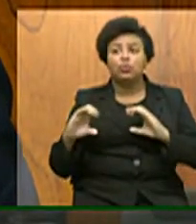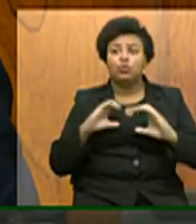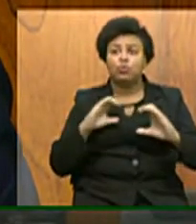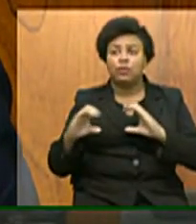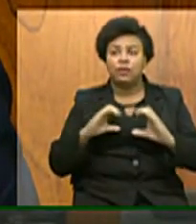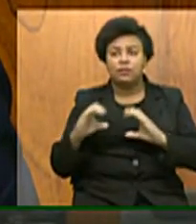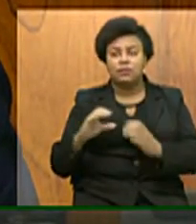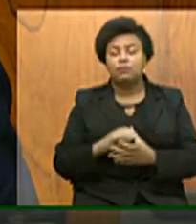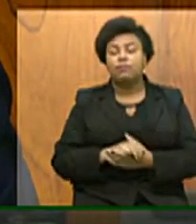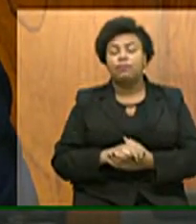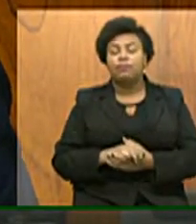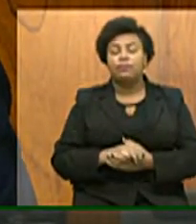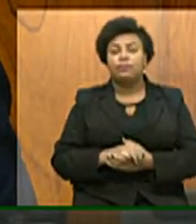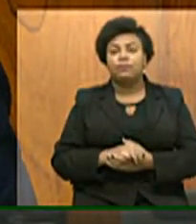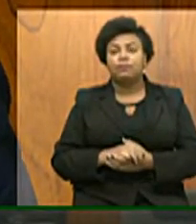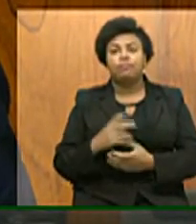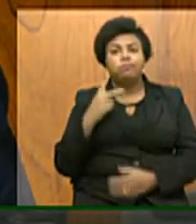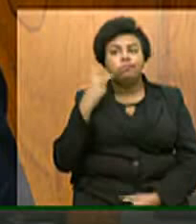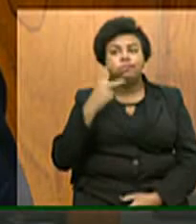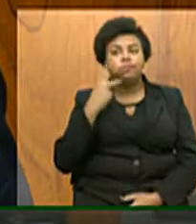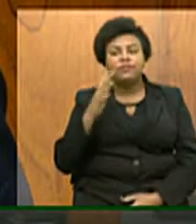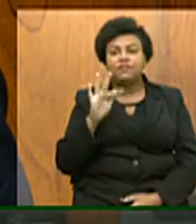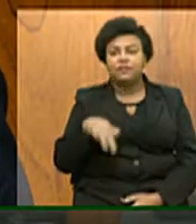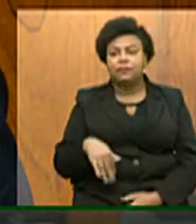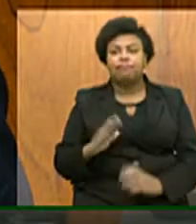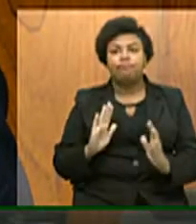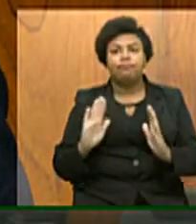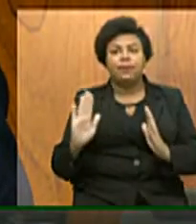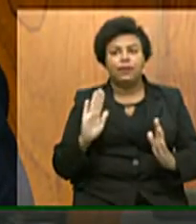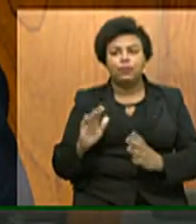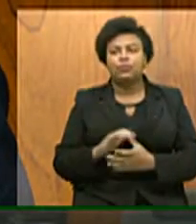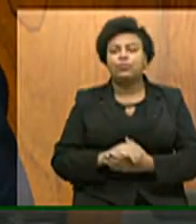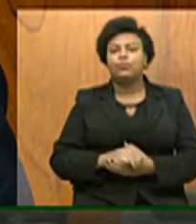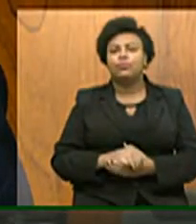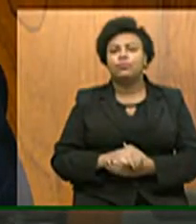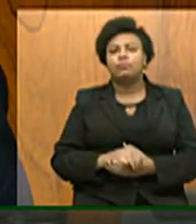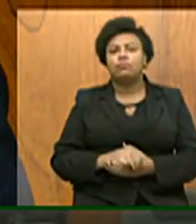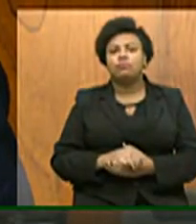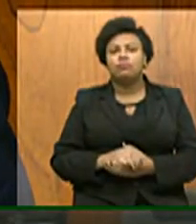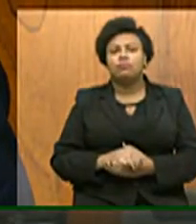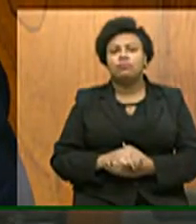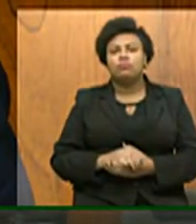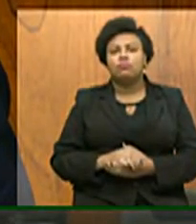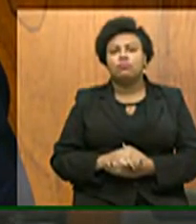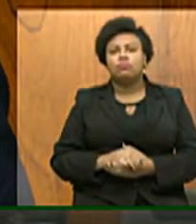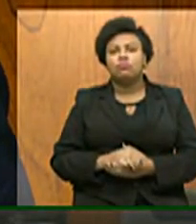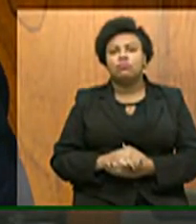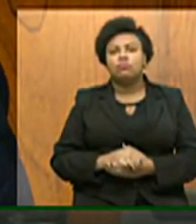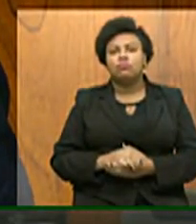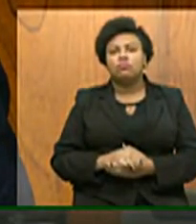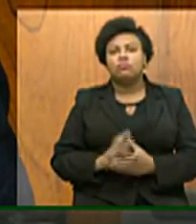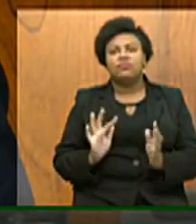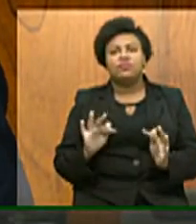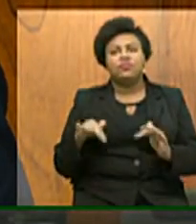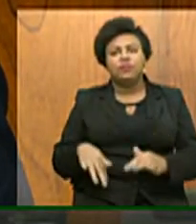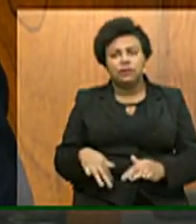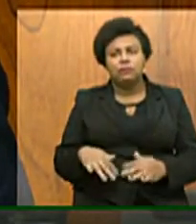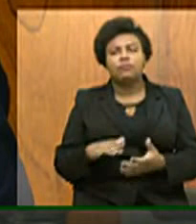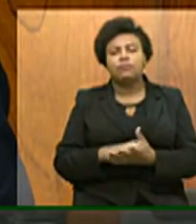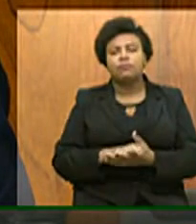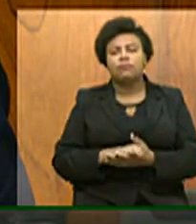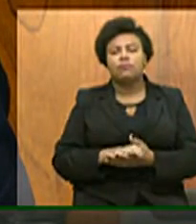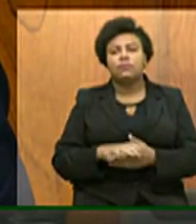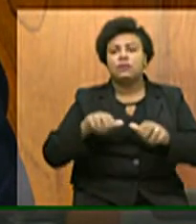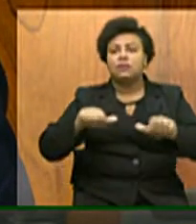comunicações parlamentares, terminado esse período, vamos finalizando